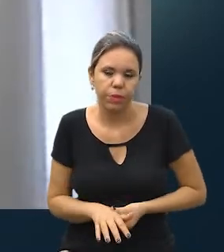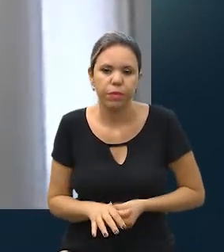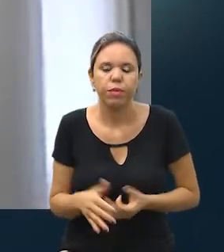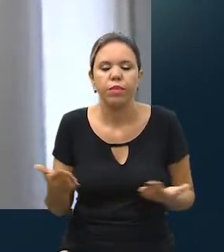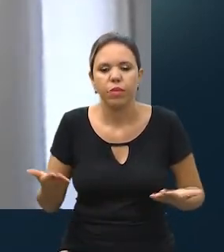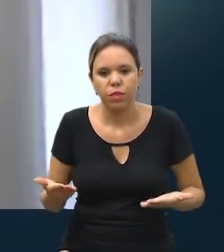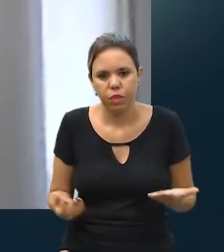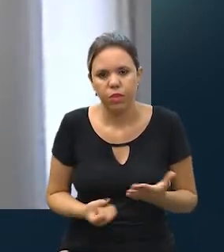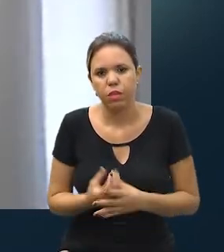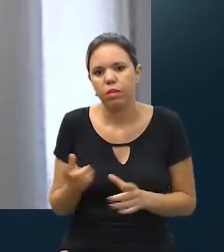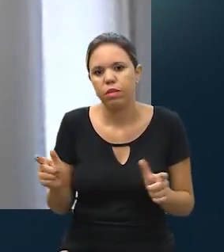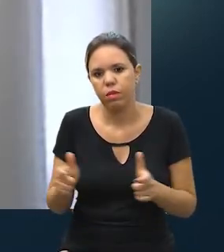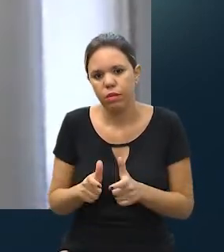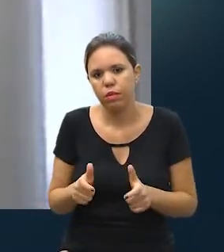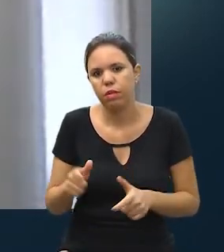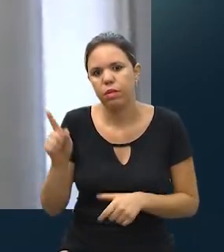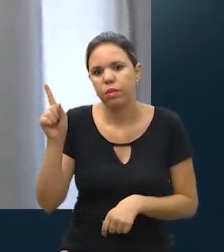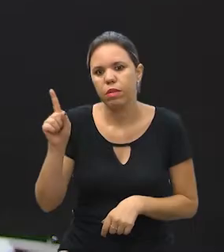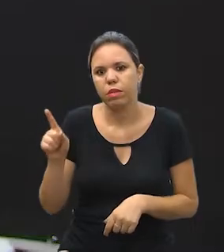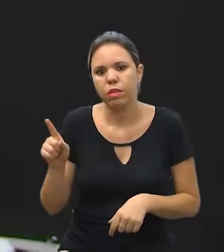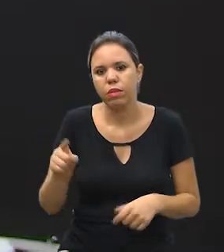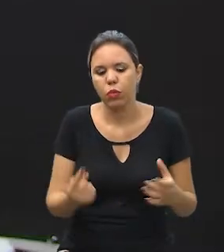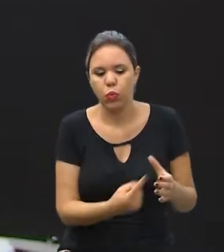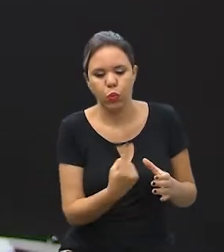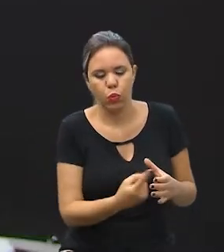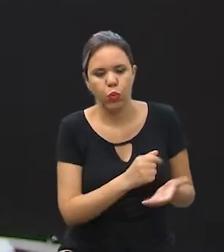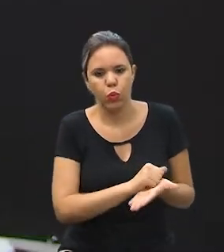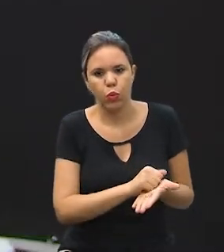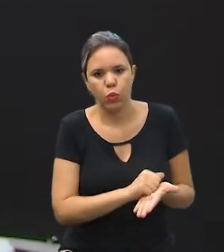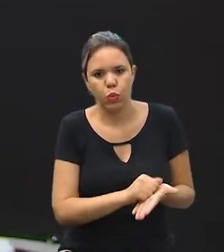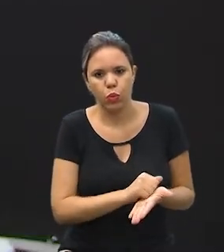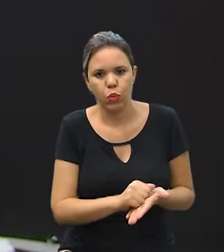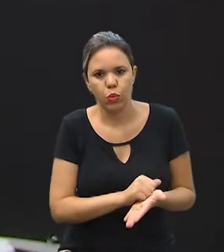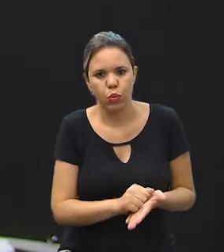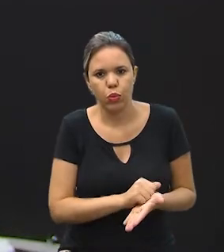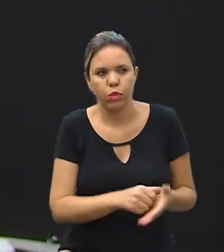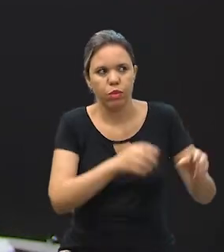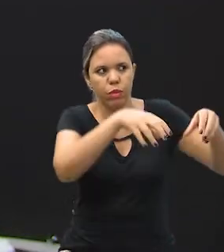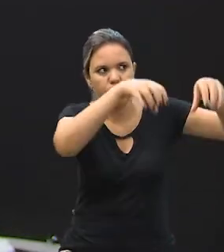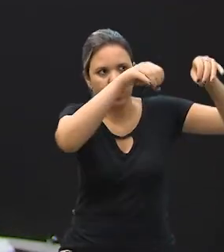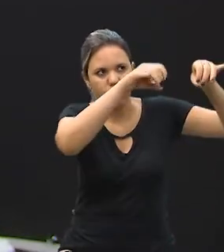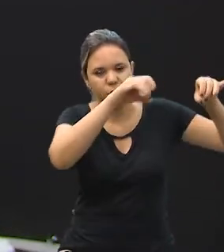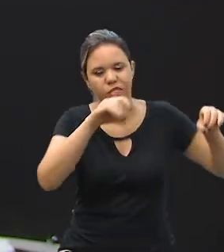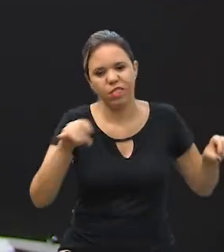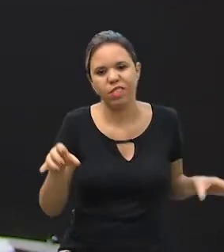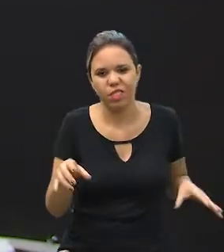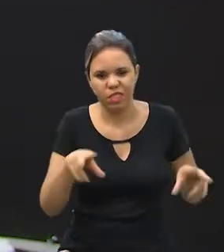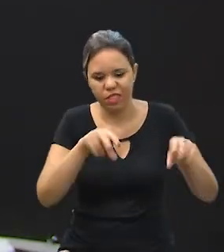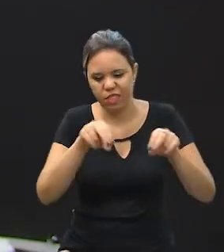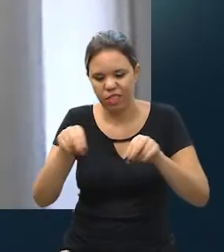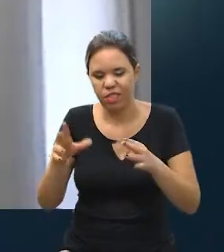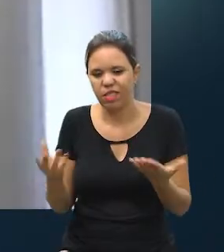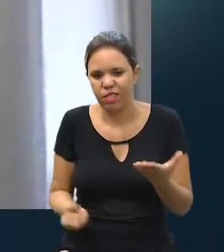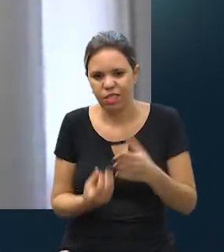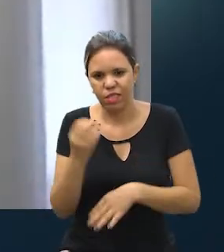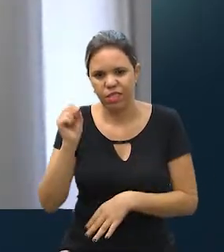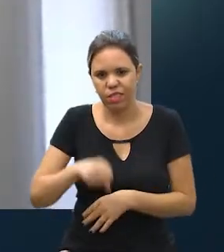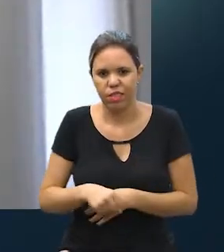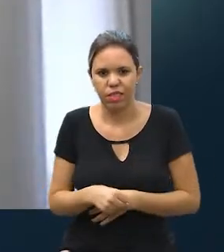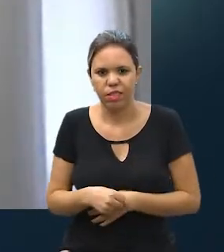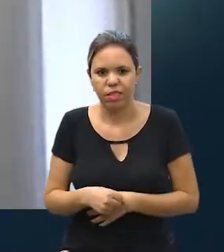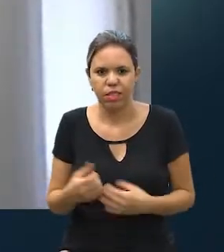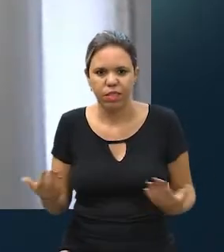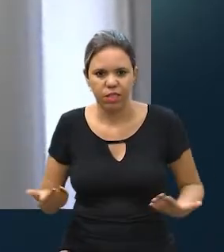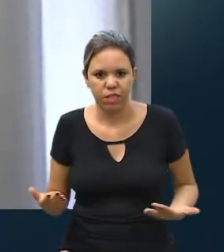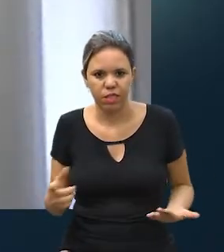Hoje acontece menos. Ai, aquela roupa que está na máquina de lavar, tem que pendurar. Então, acontece sim, né? Mas